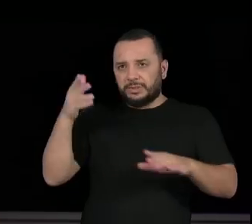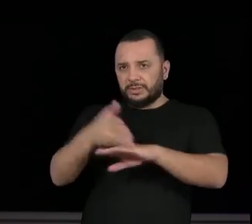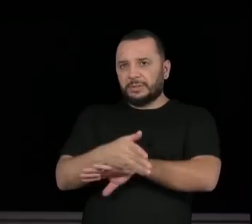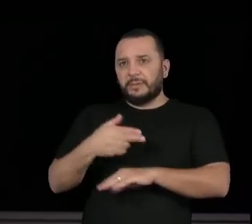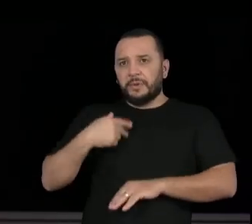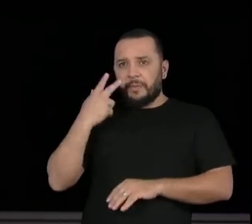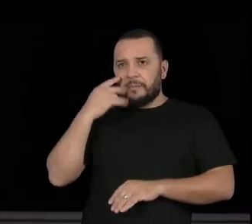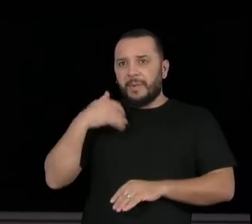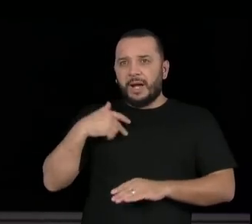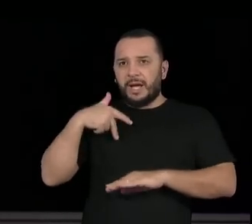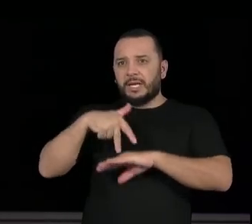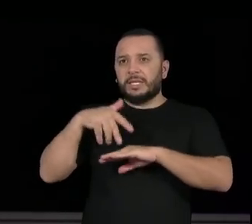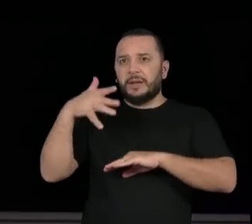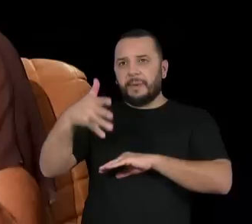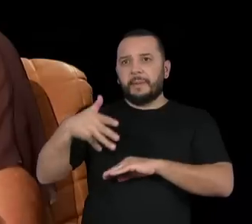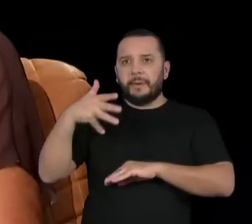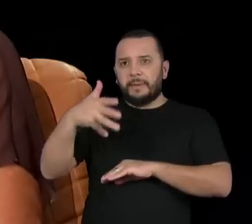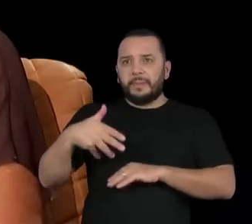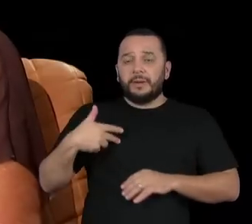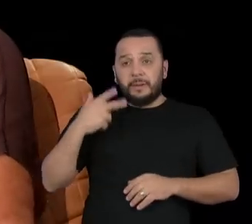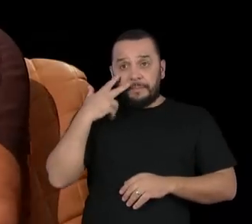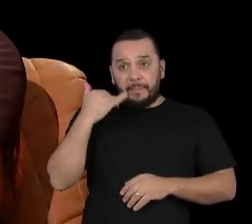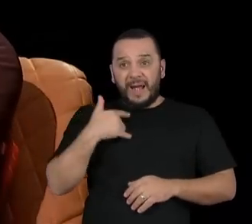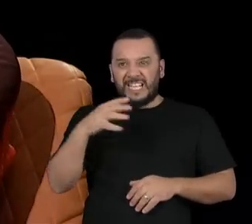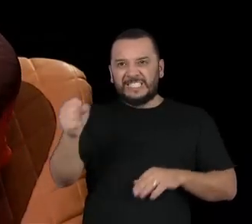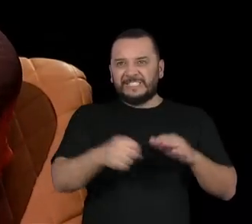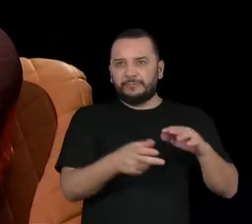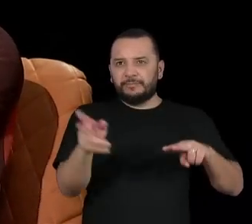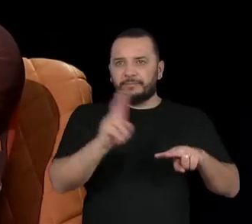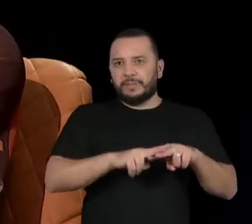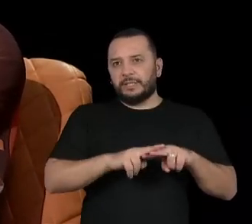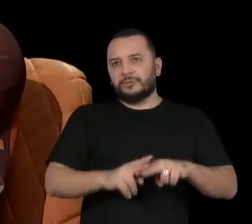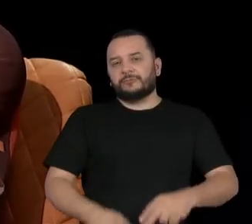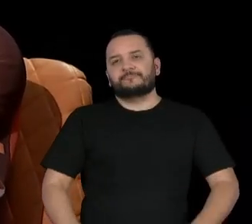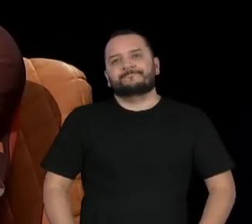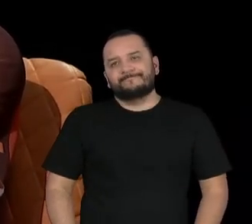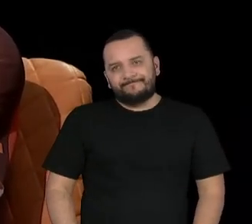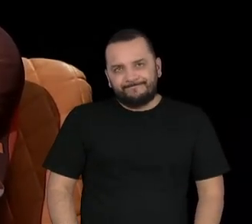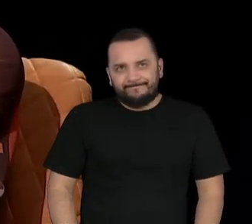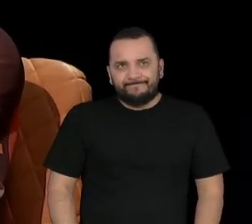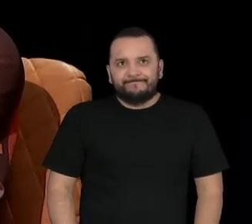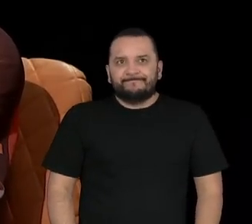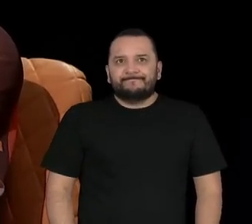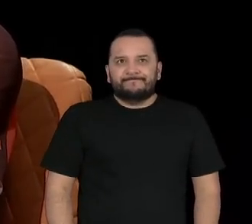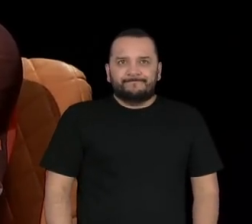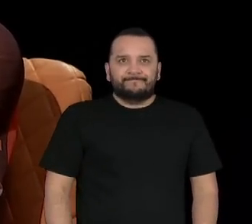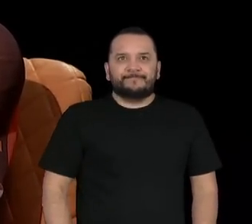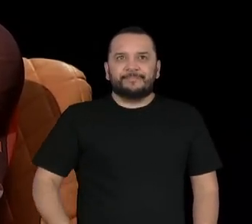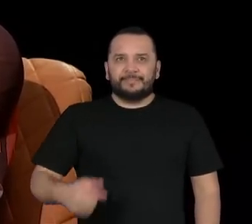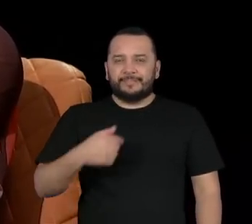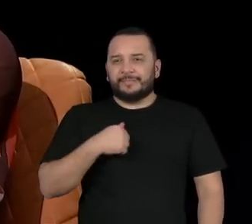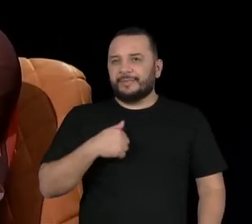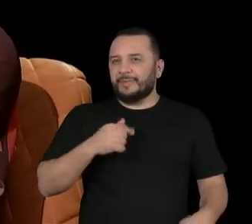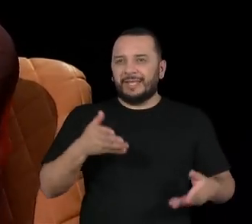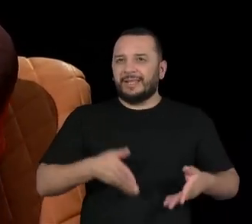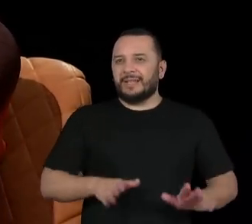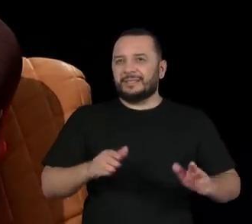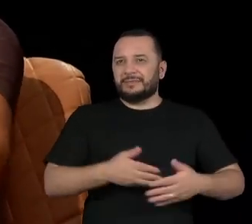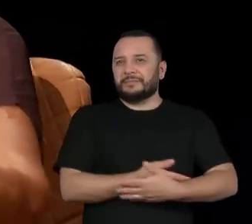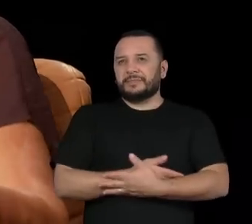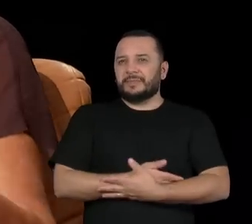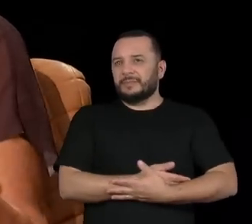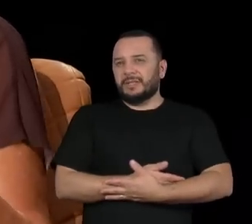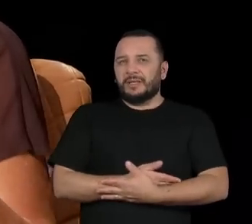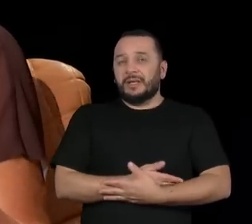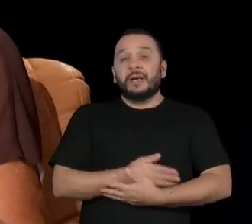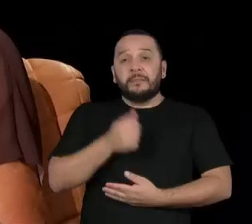ele foi preso. Então minha mãe disse que eu estava tinha acabado de nascer. Não,